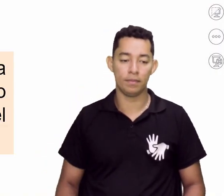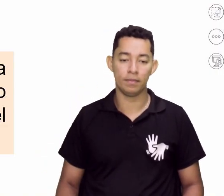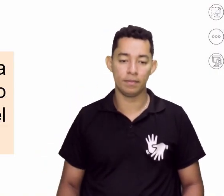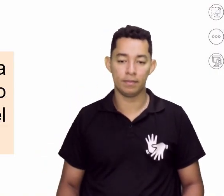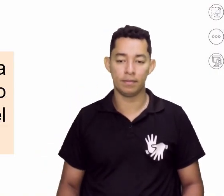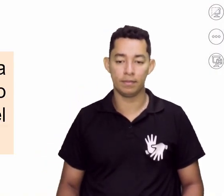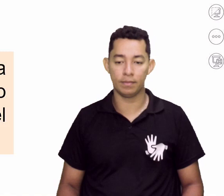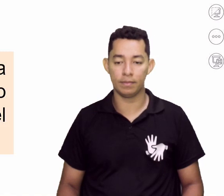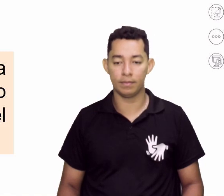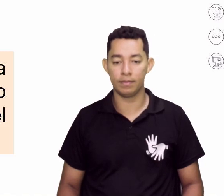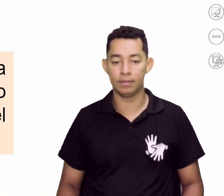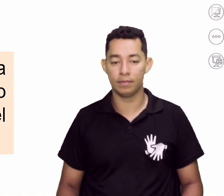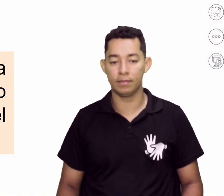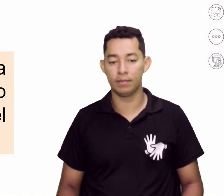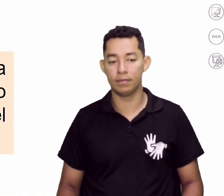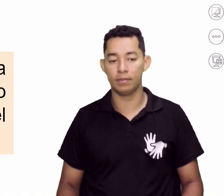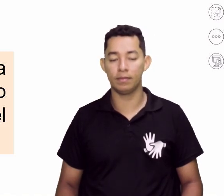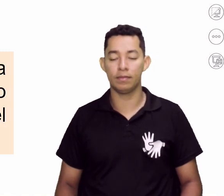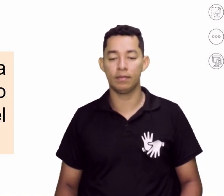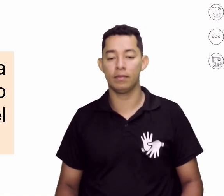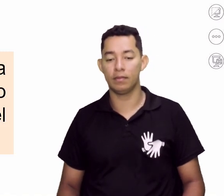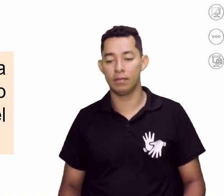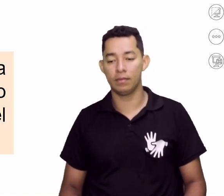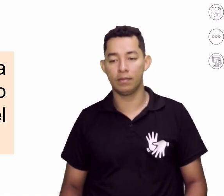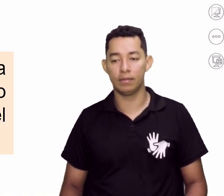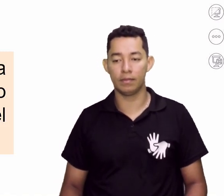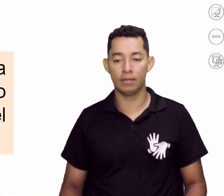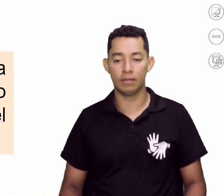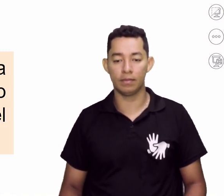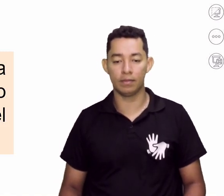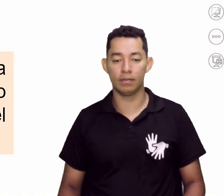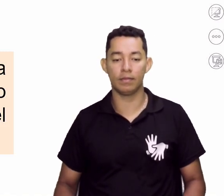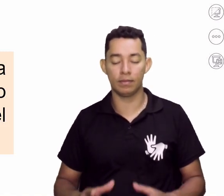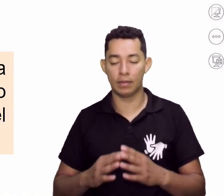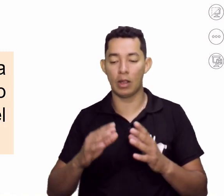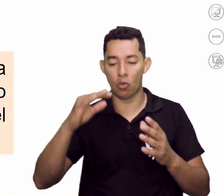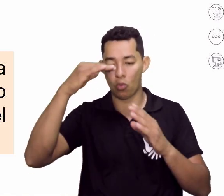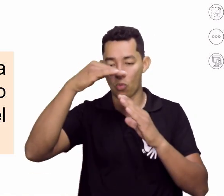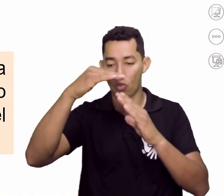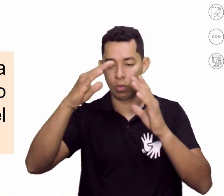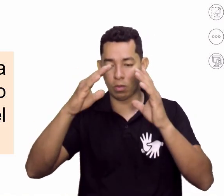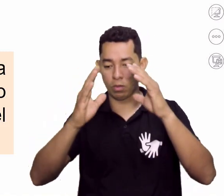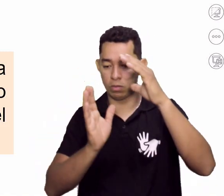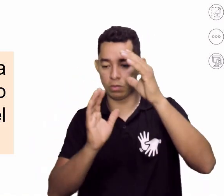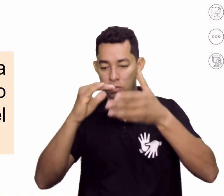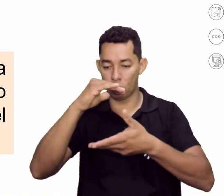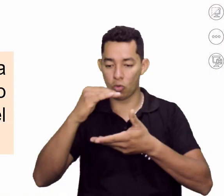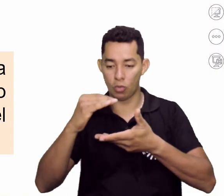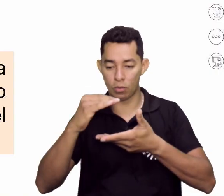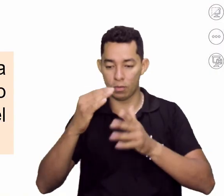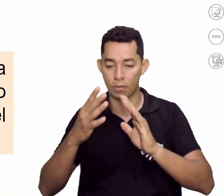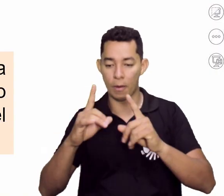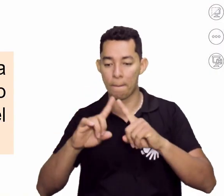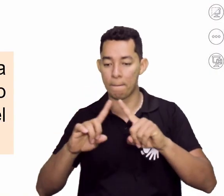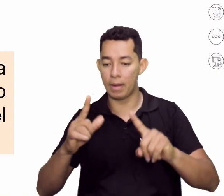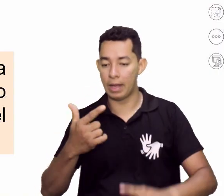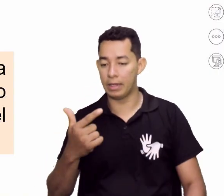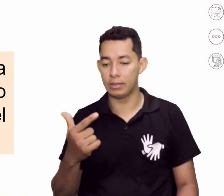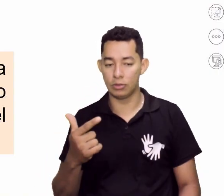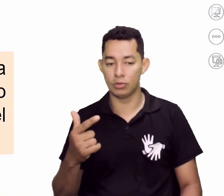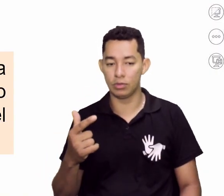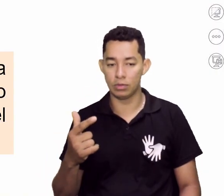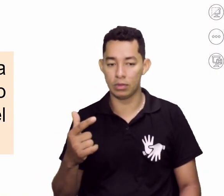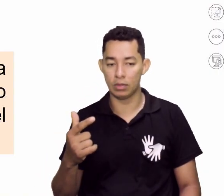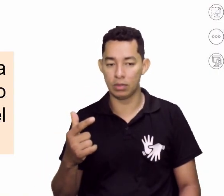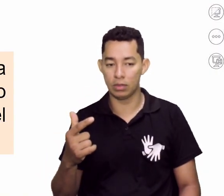Laca sobre alumínio. Então, é um cubo, mas não tem, né? Não tem,